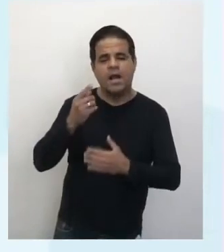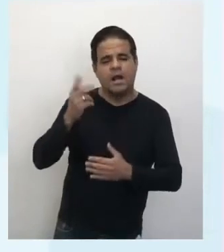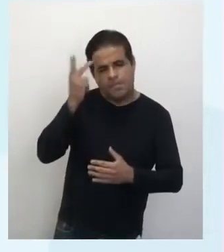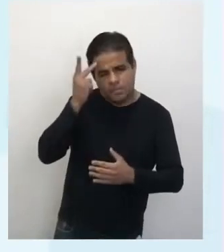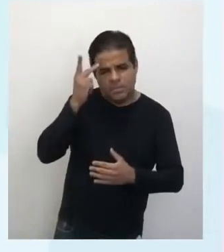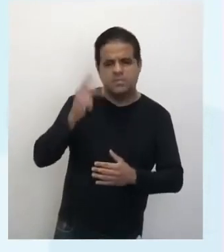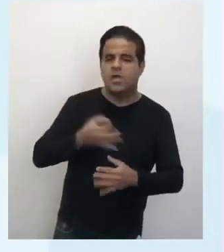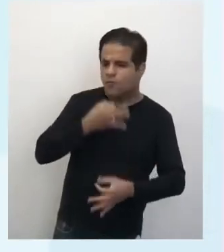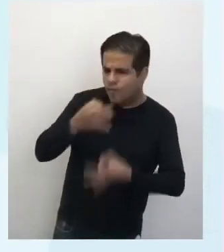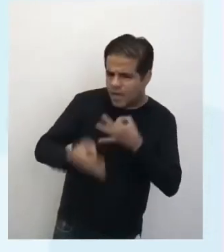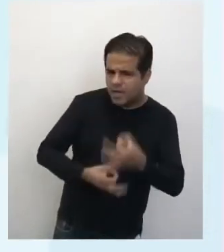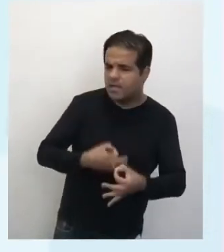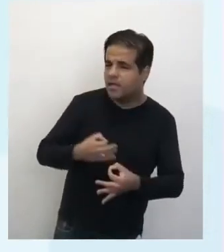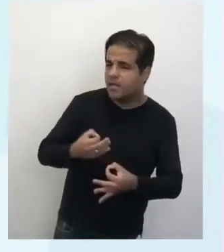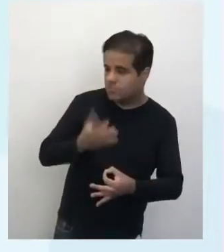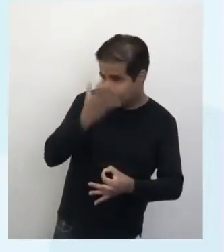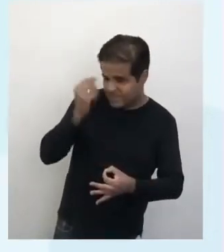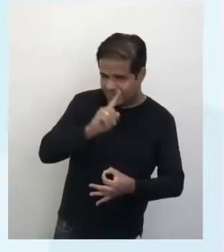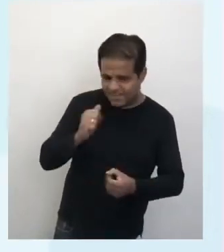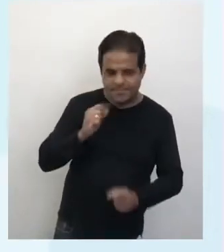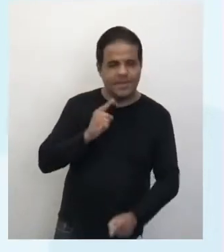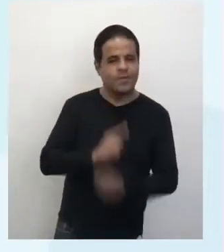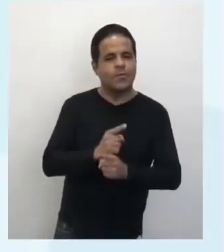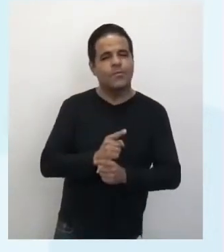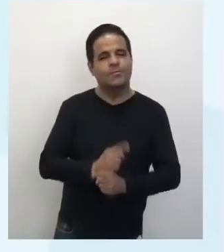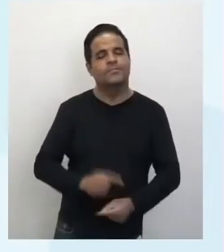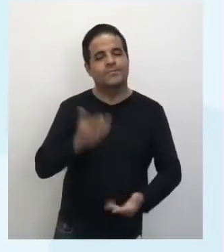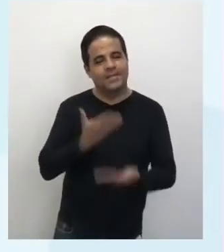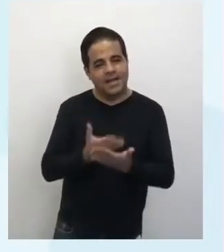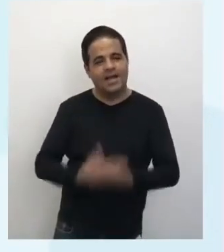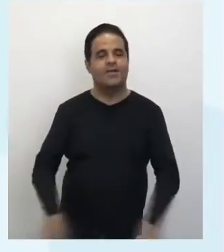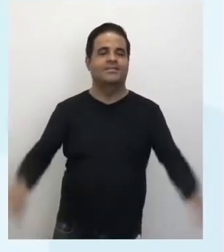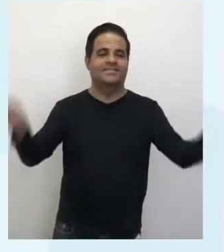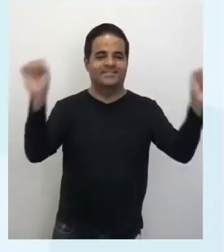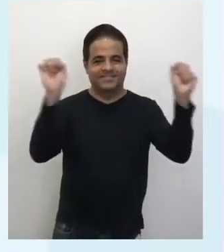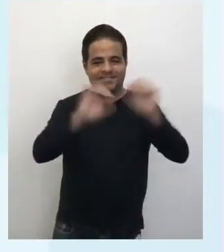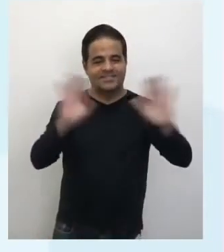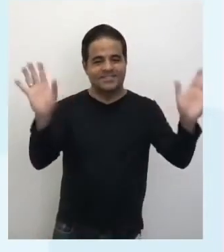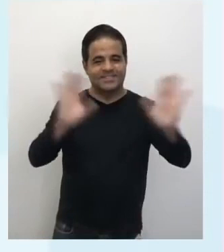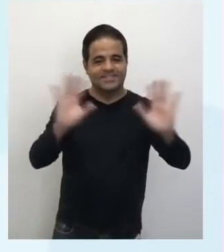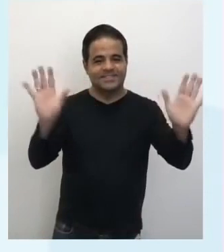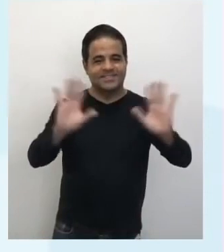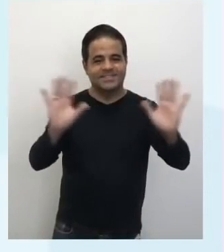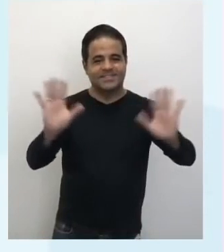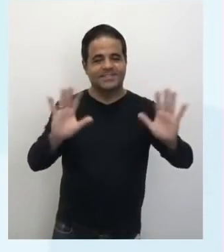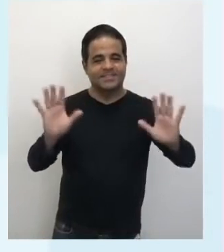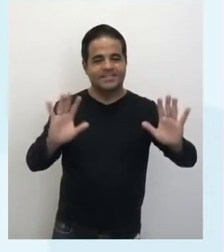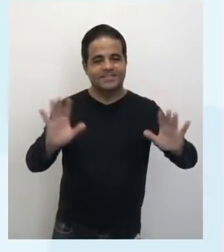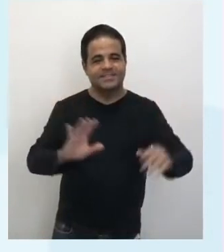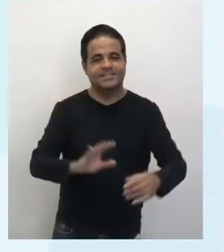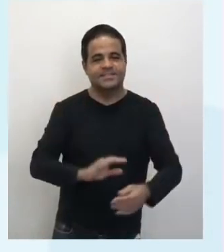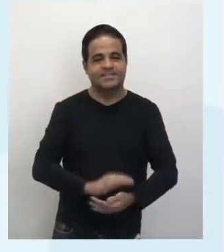e deixe seus comentários aí para nós. Até a próxima, estudantes. Tchau, tchau. Tchau, pessoal.